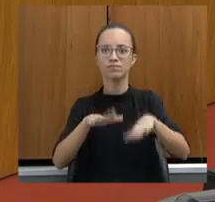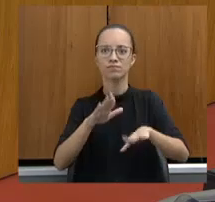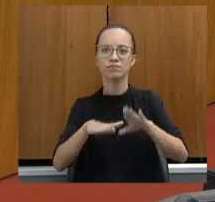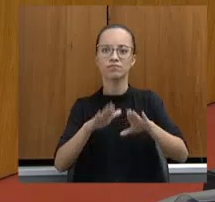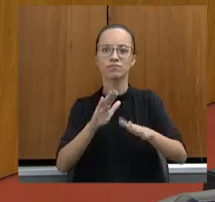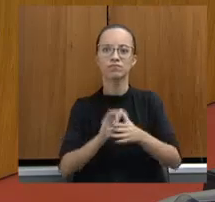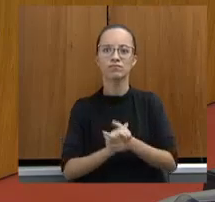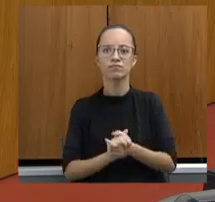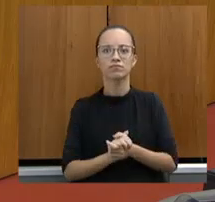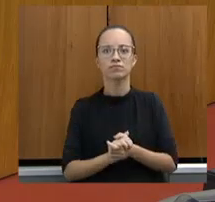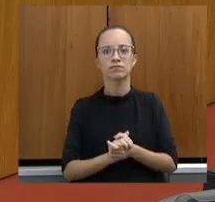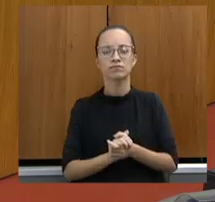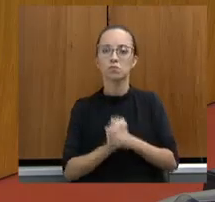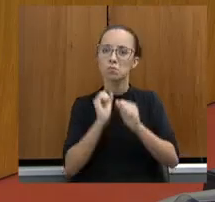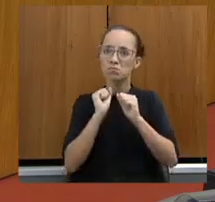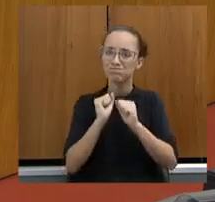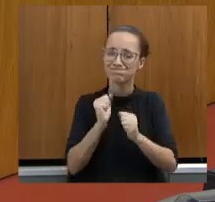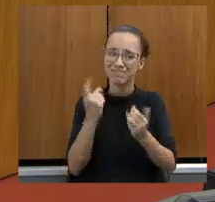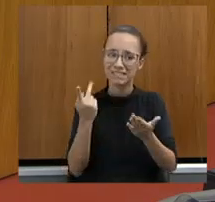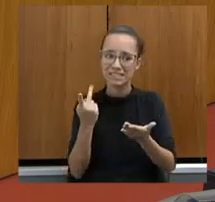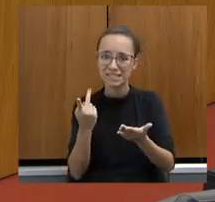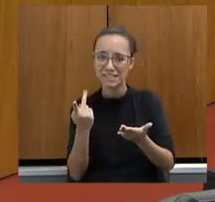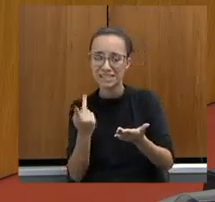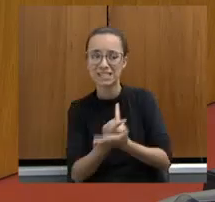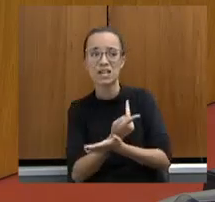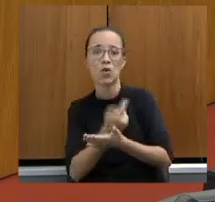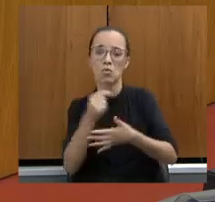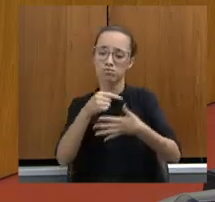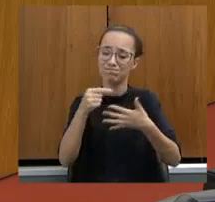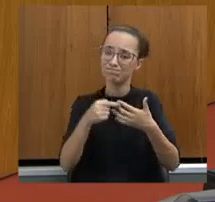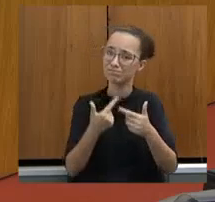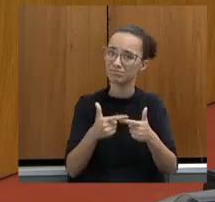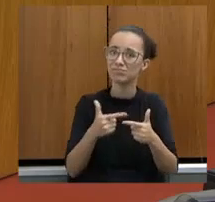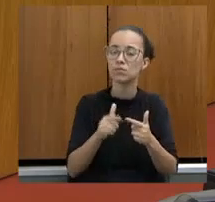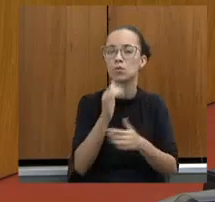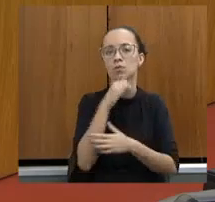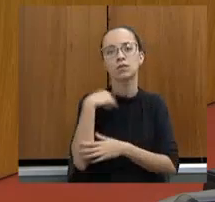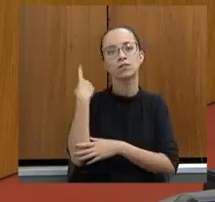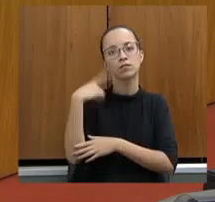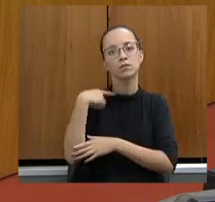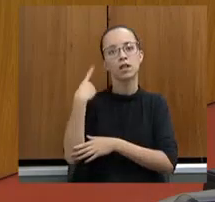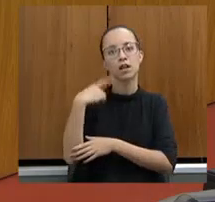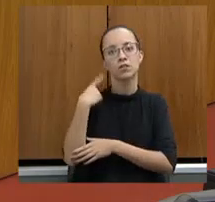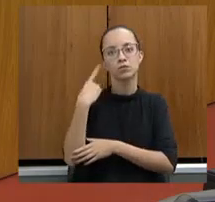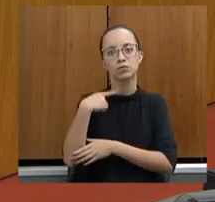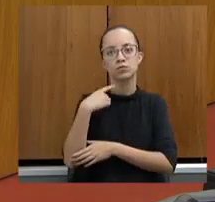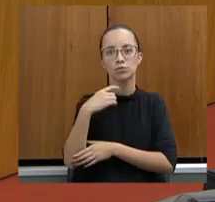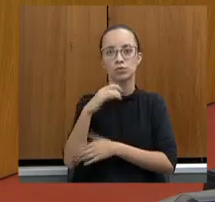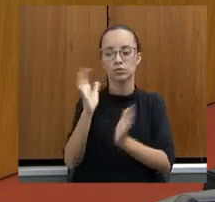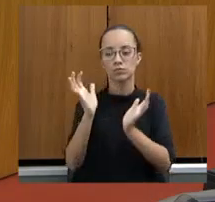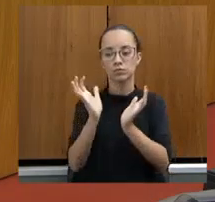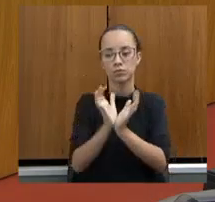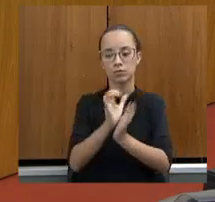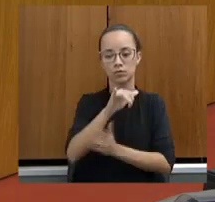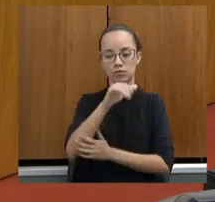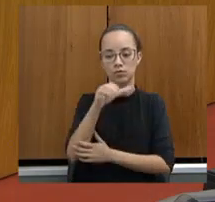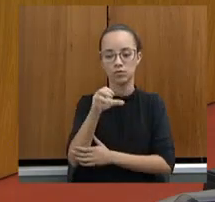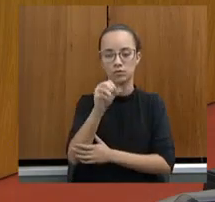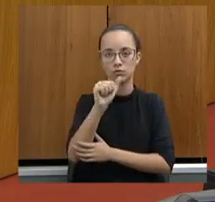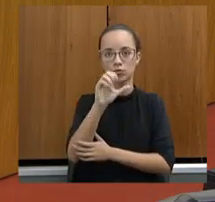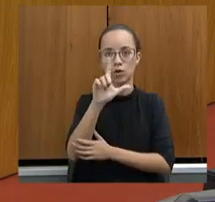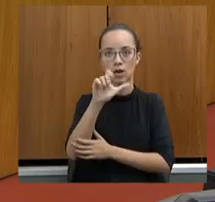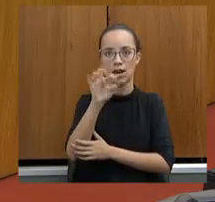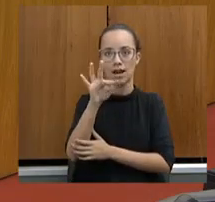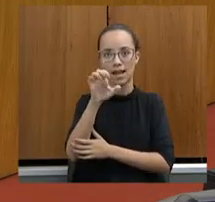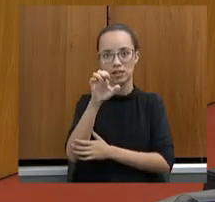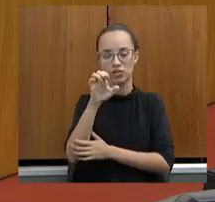ser ingrato com algumas pessoas ou quer dar o exemplo aqui do deputado da minha esquerda Deputado João Leite juntamente com